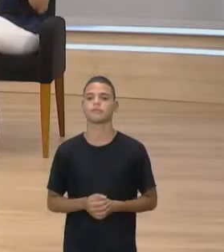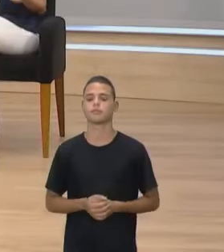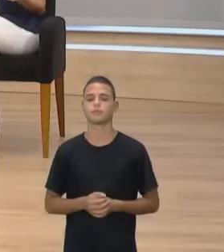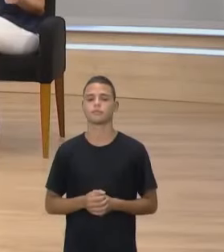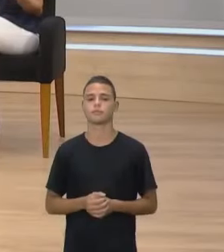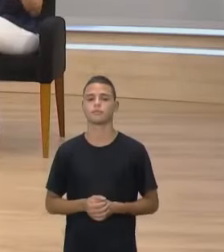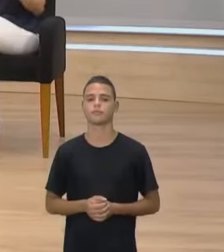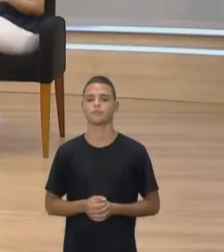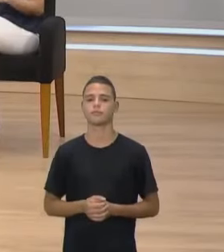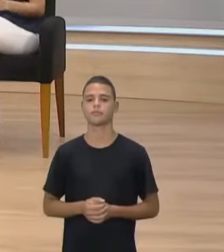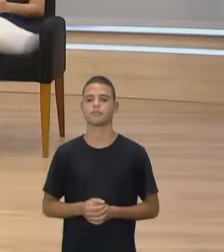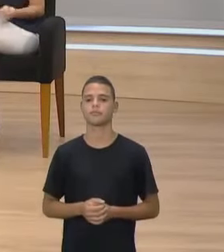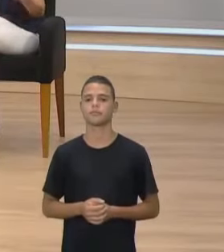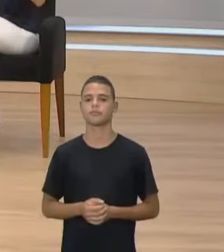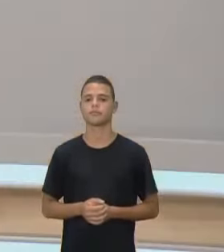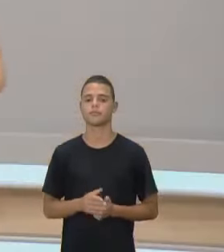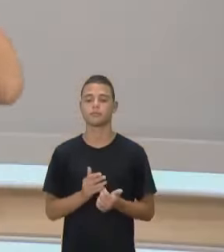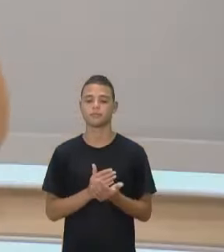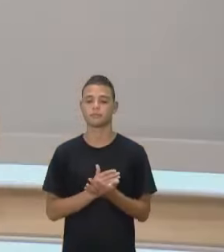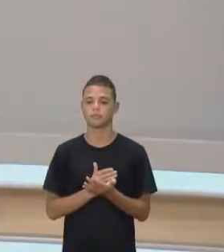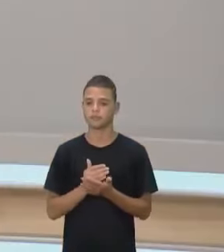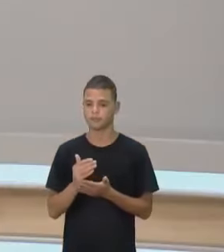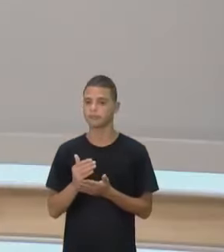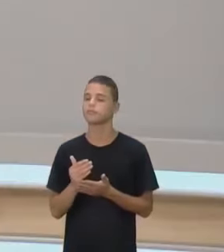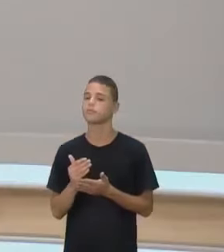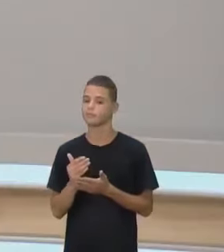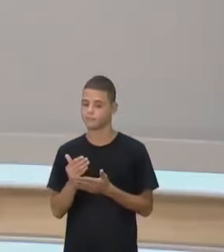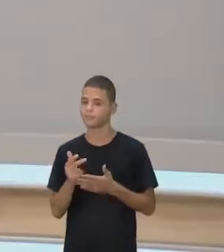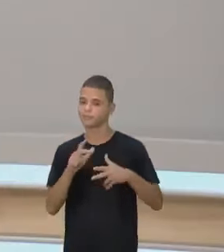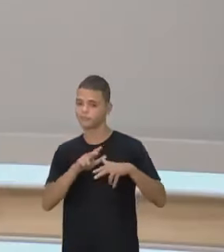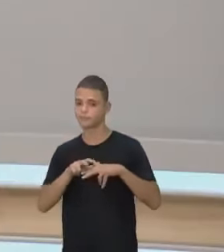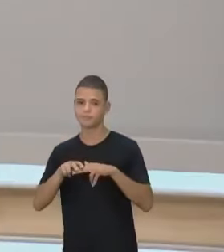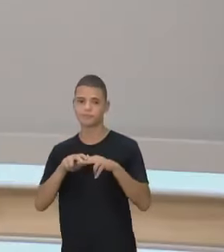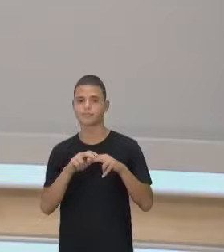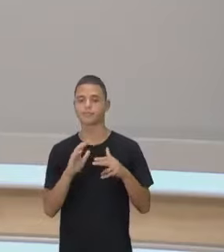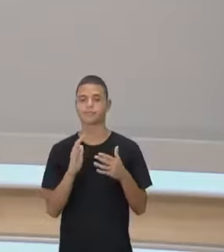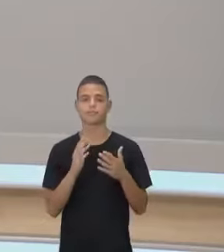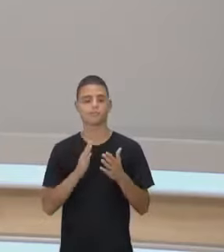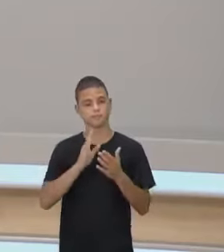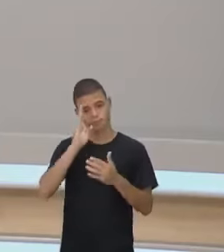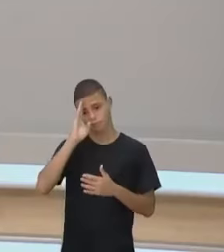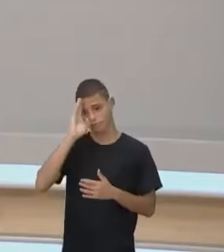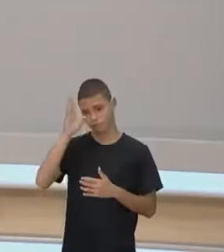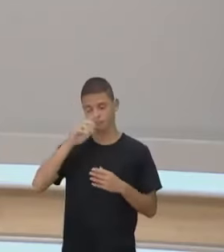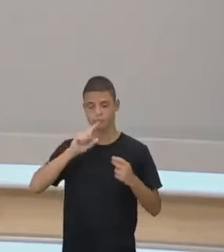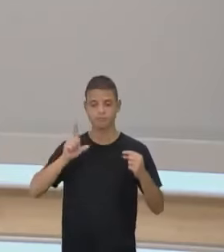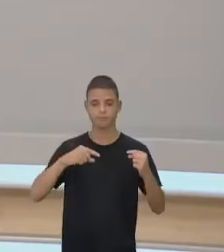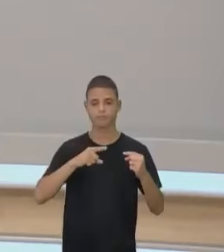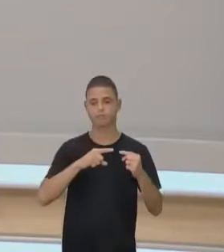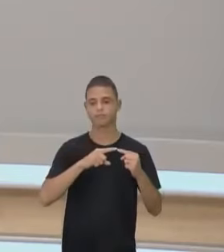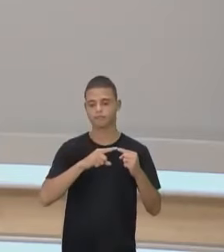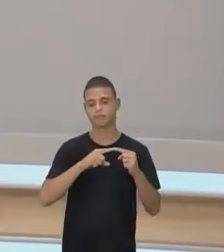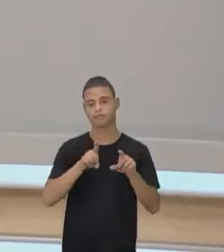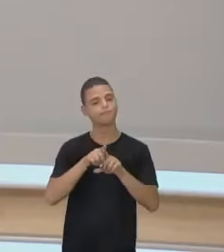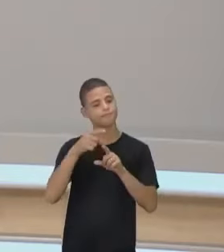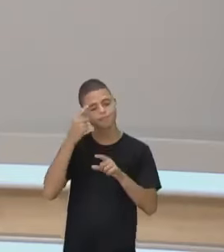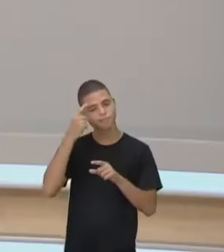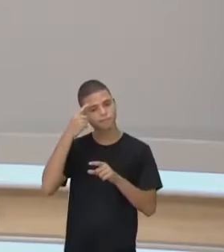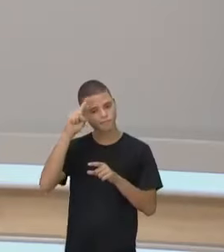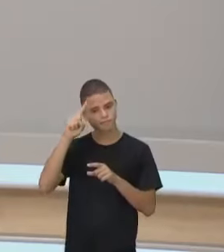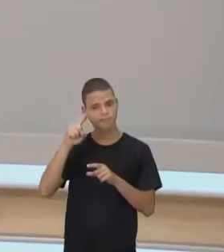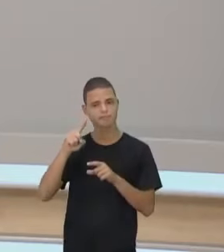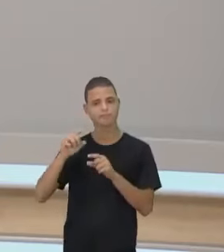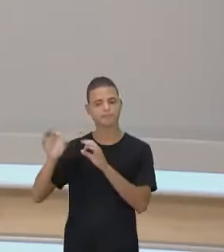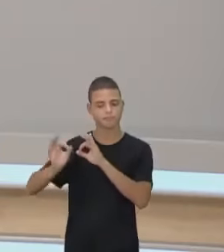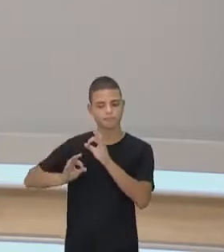então. Então, pessoal, para a gente começar, a gente vai retomar um pouquinho, né, quais são aí os principais objetivos e a ideia aí do programa